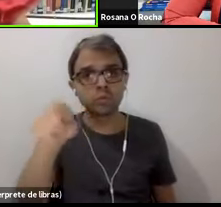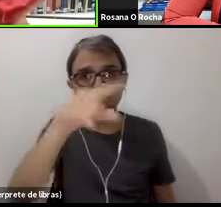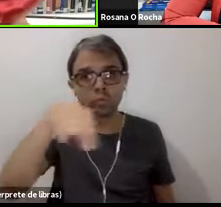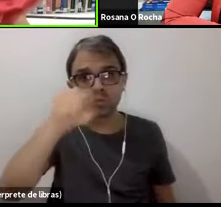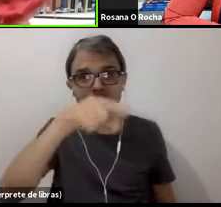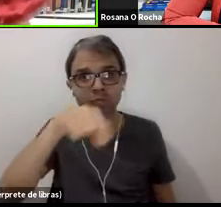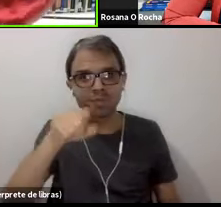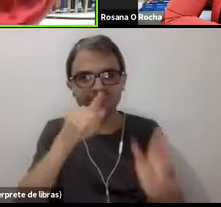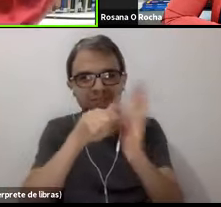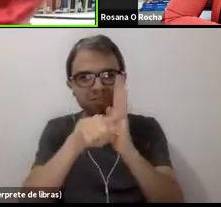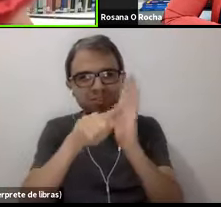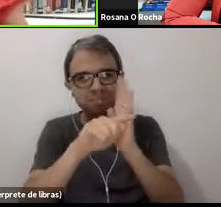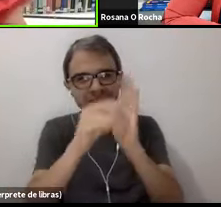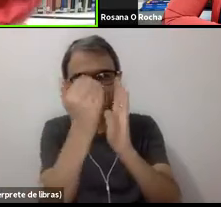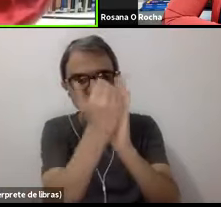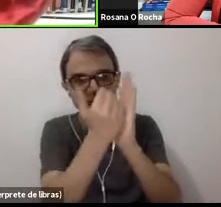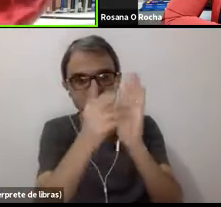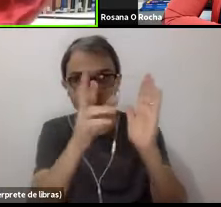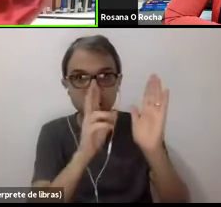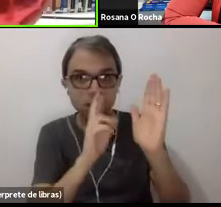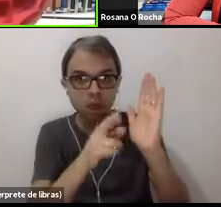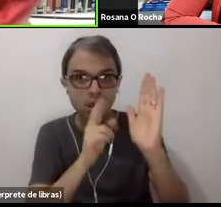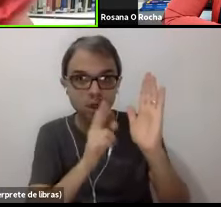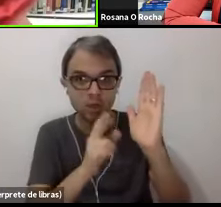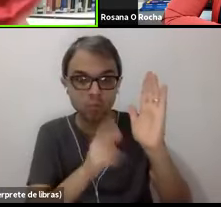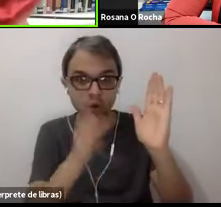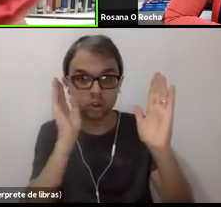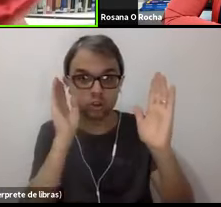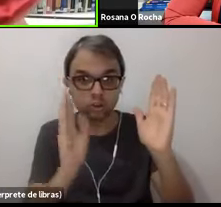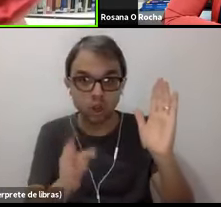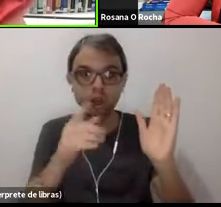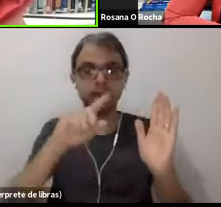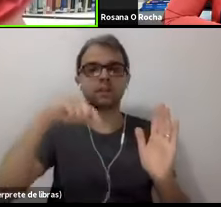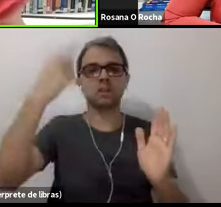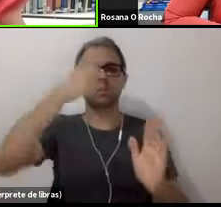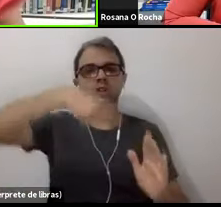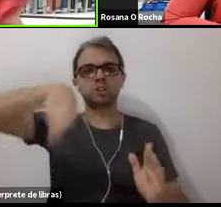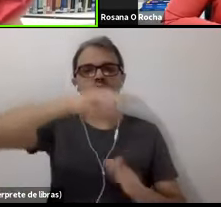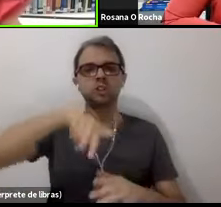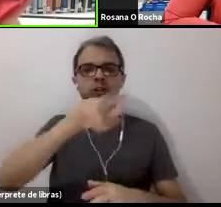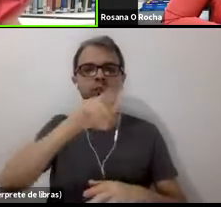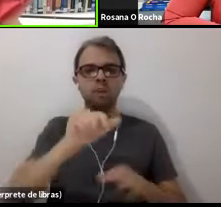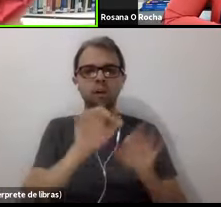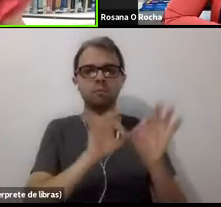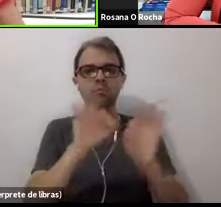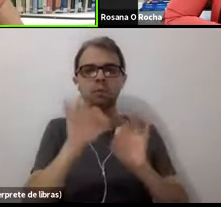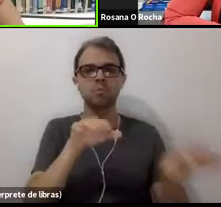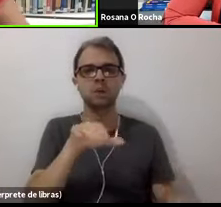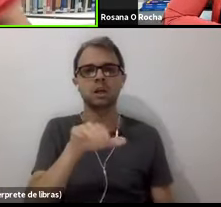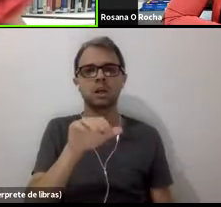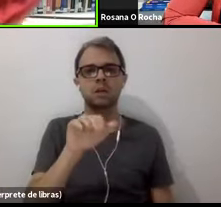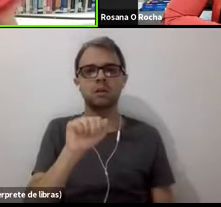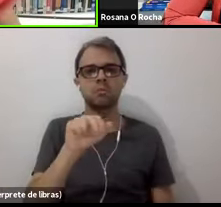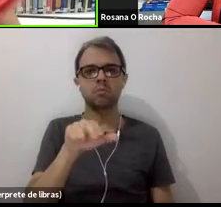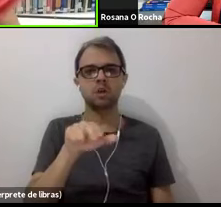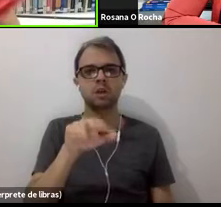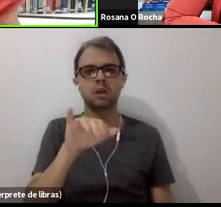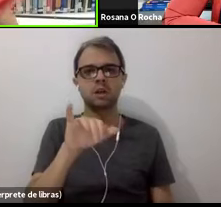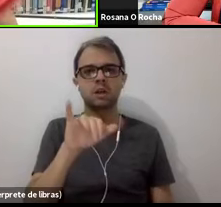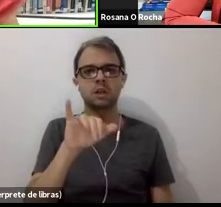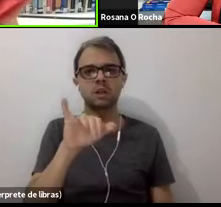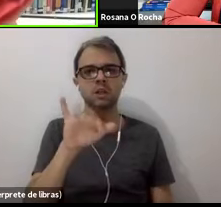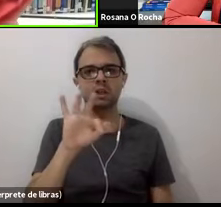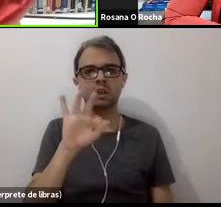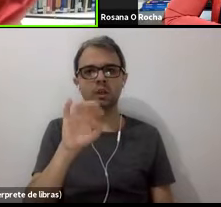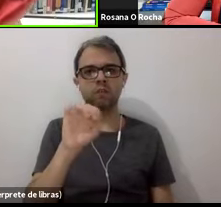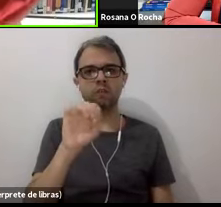teremos uma discussão para a montagem do nosso manifesto, mas a discussão de hoje também será palco de reflexão